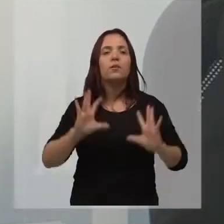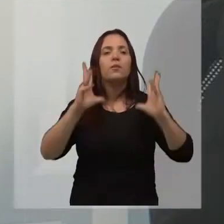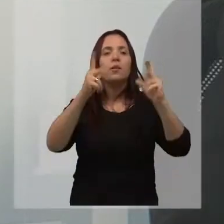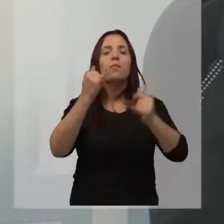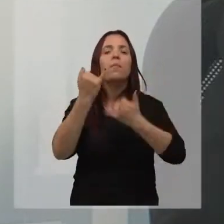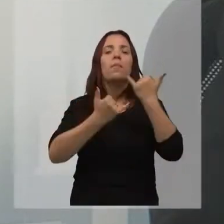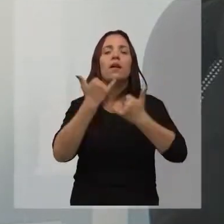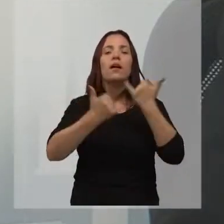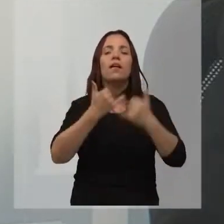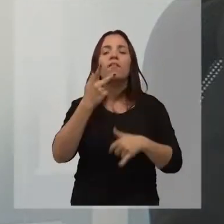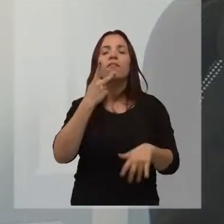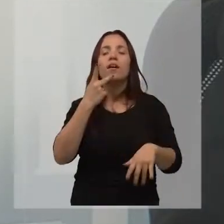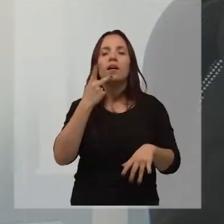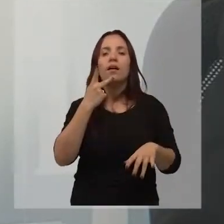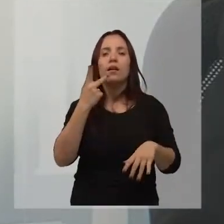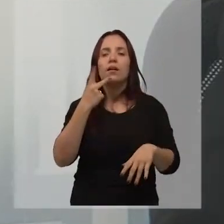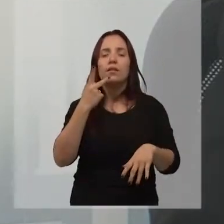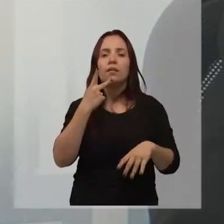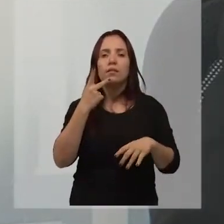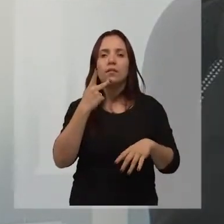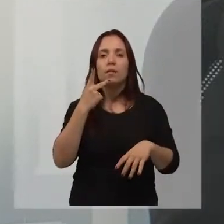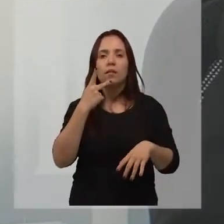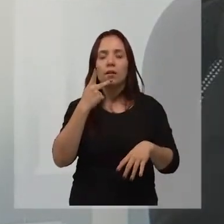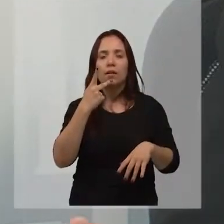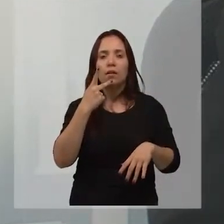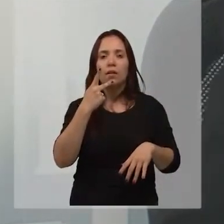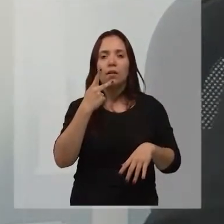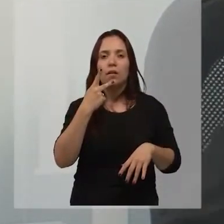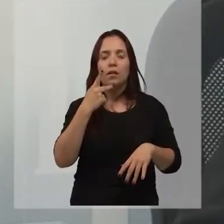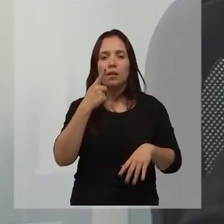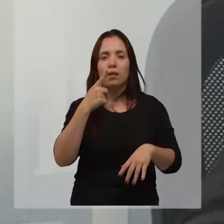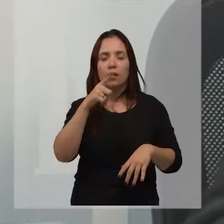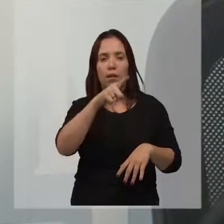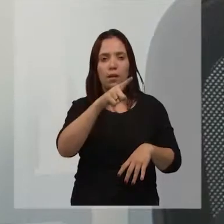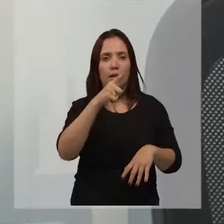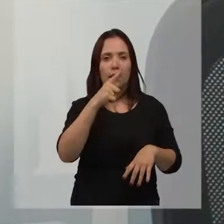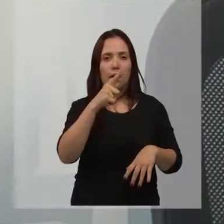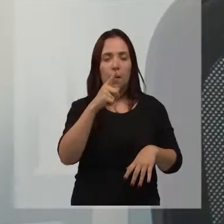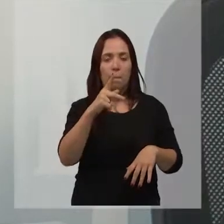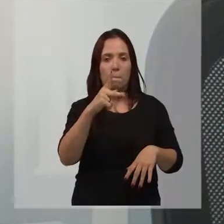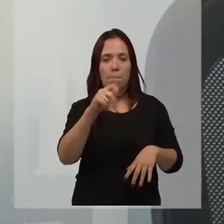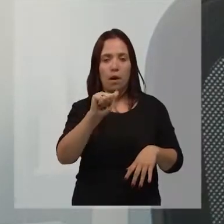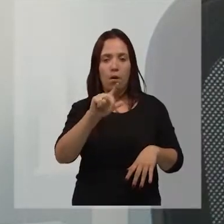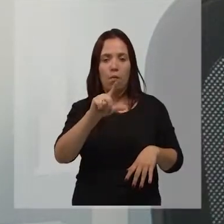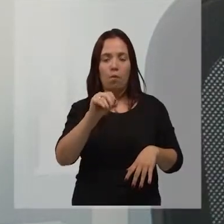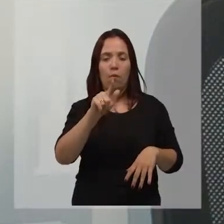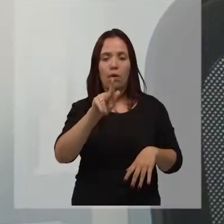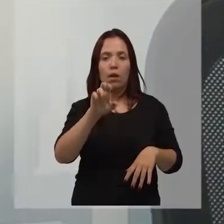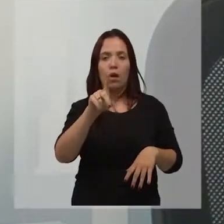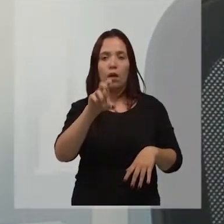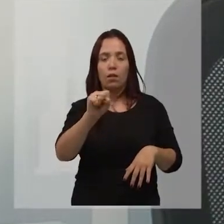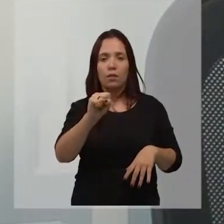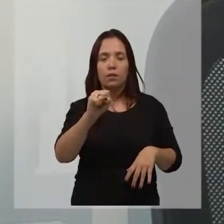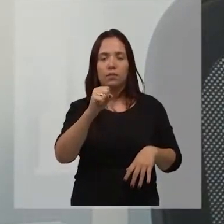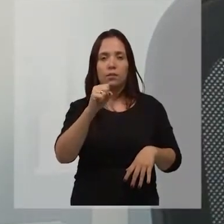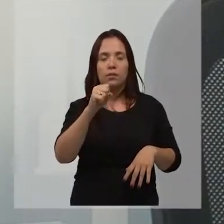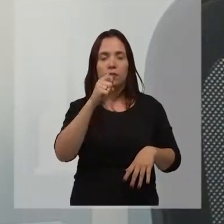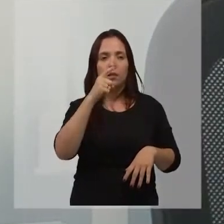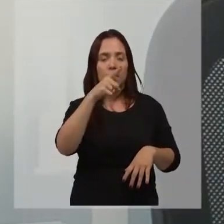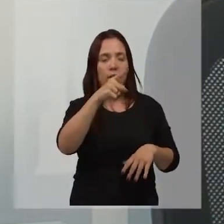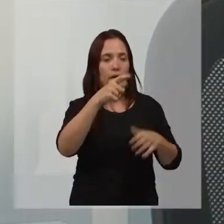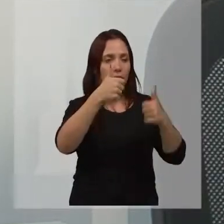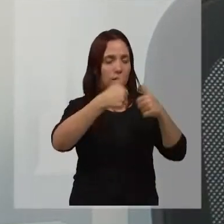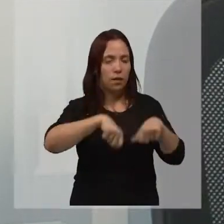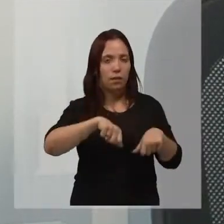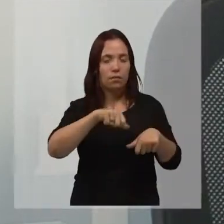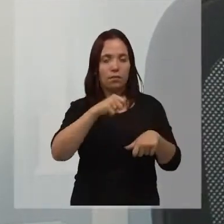durante a campanha. O Posto Ipiranga é o Paulo Guedes. Pois nesse período administrativo de presidente da República de Jair